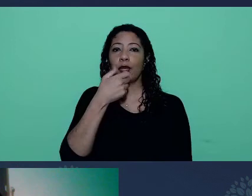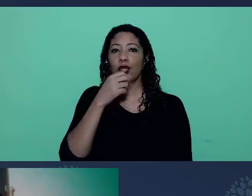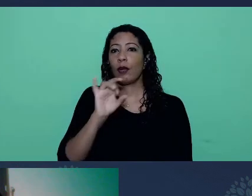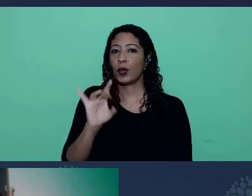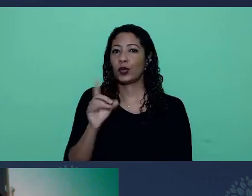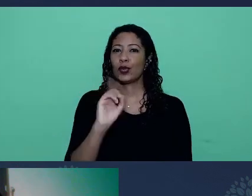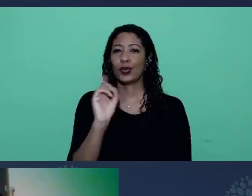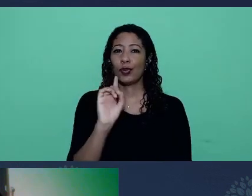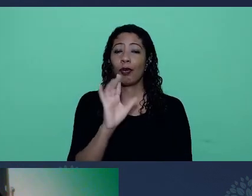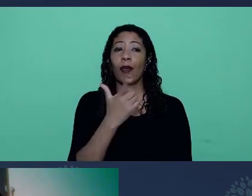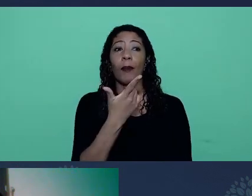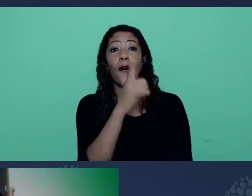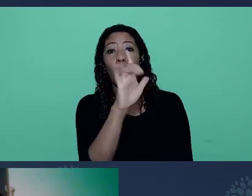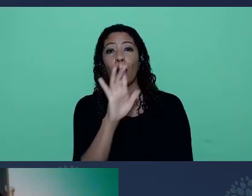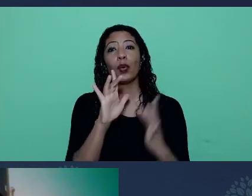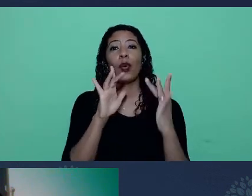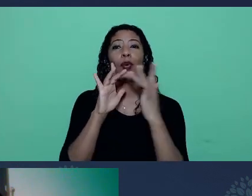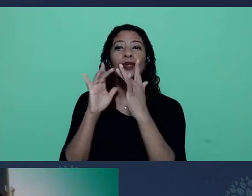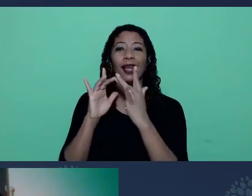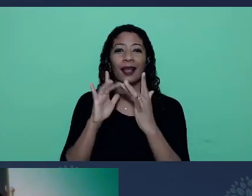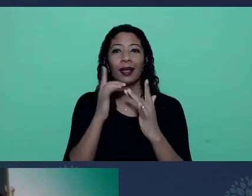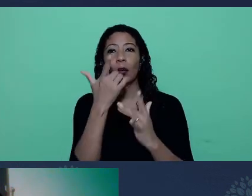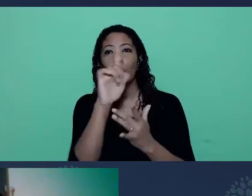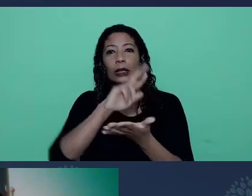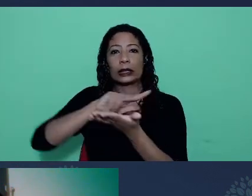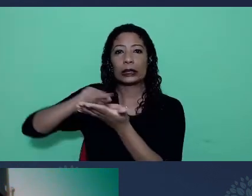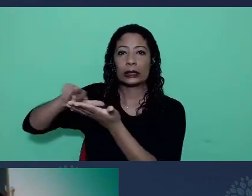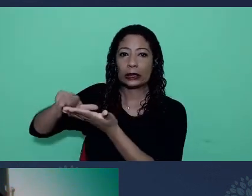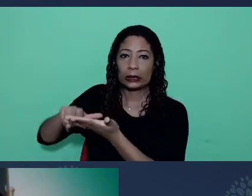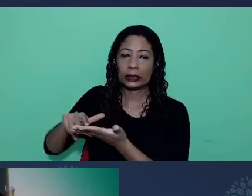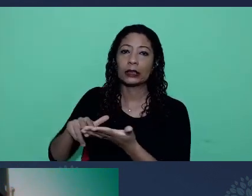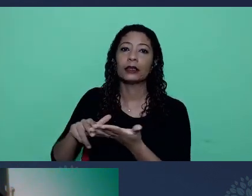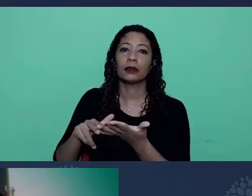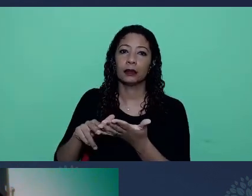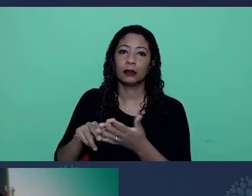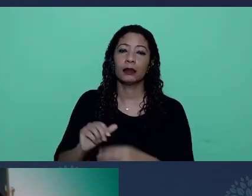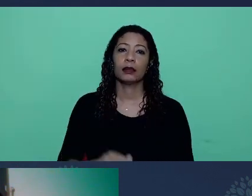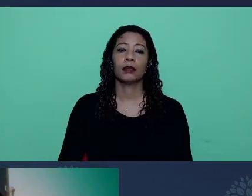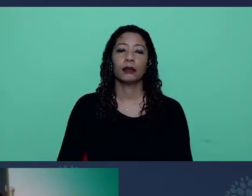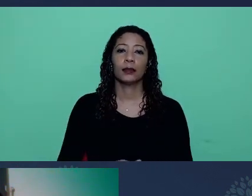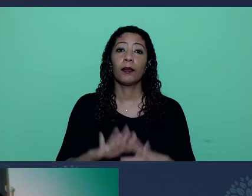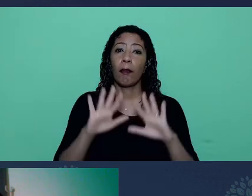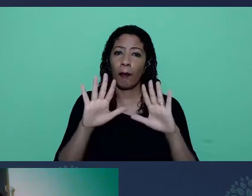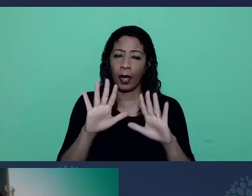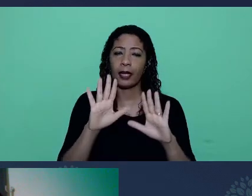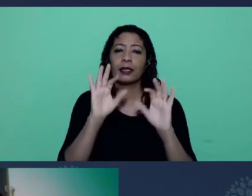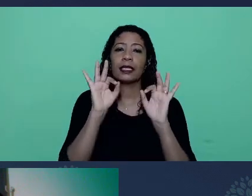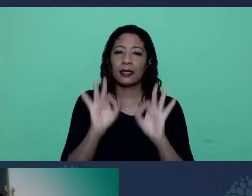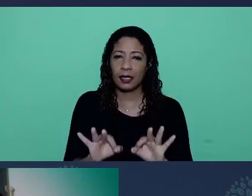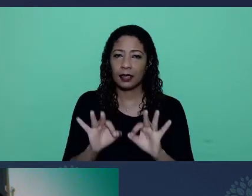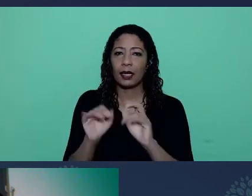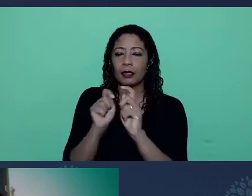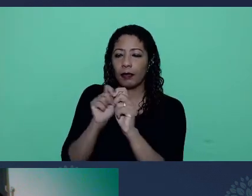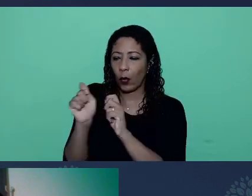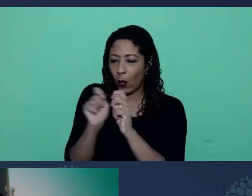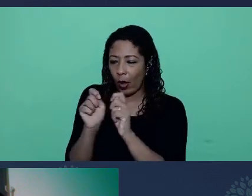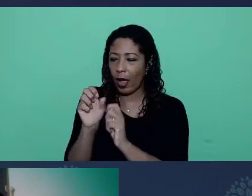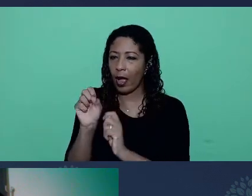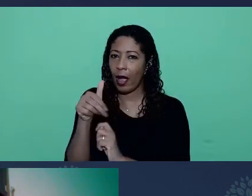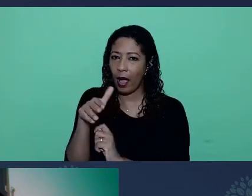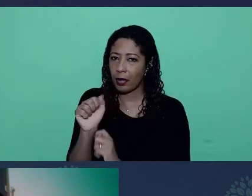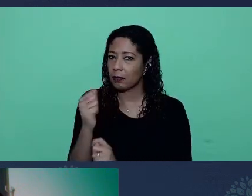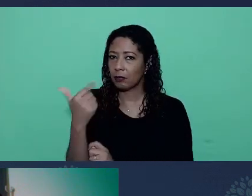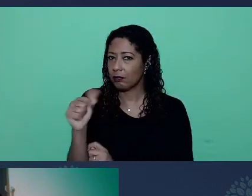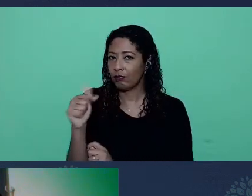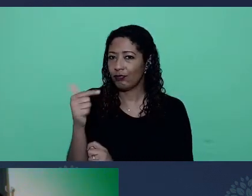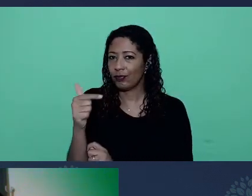o contato com outros fatores que você possa ter. Mas, sem dúvida, a sua asma não está completamente controlada. A sua